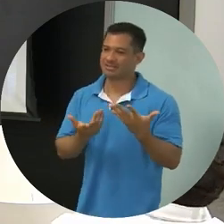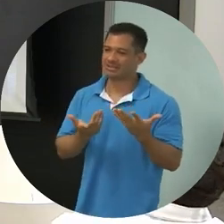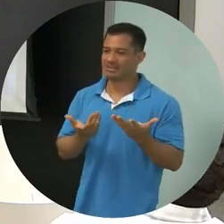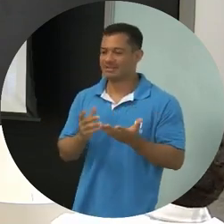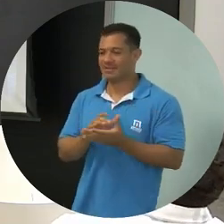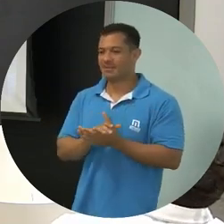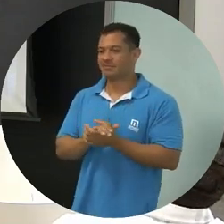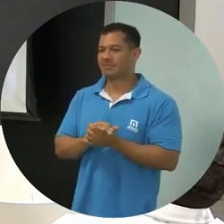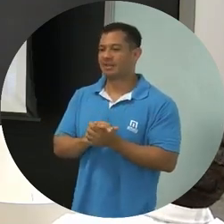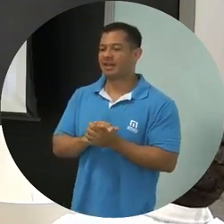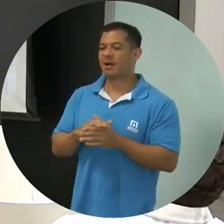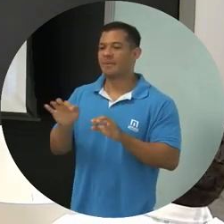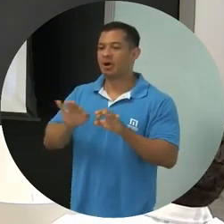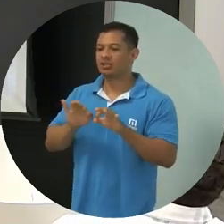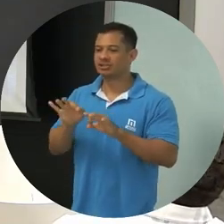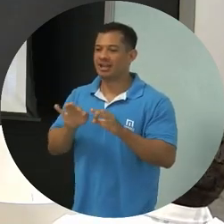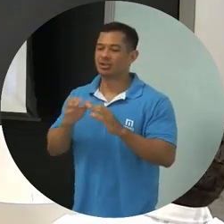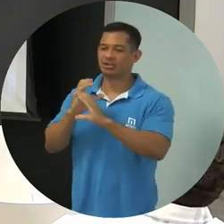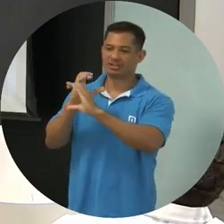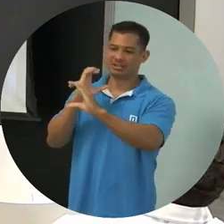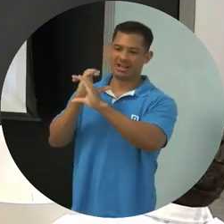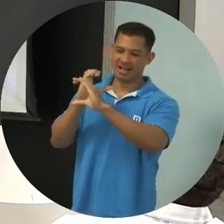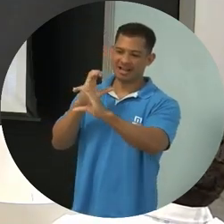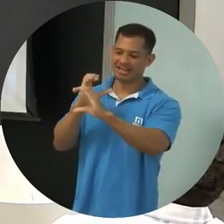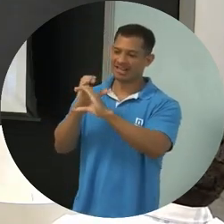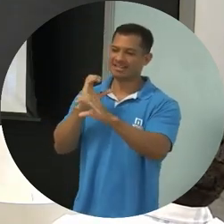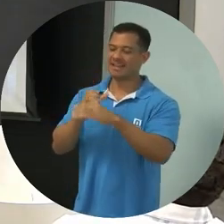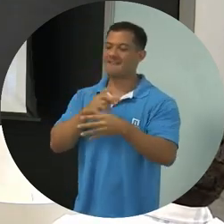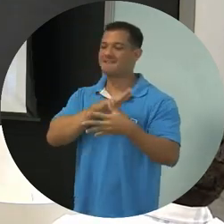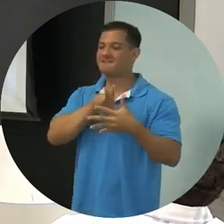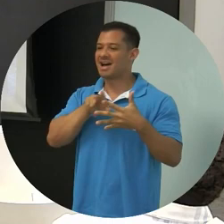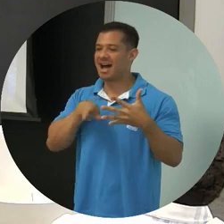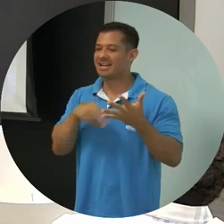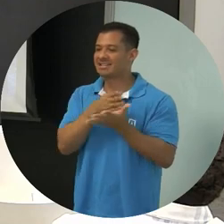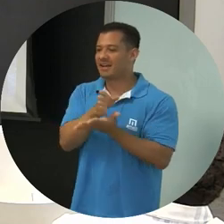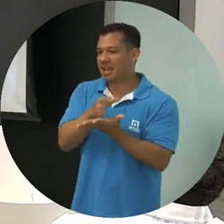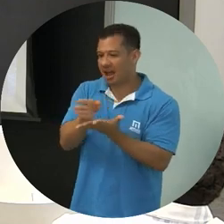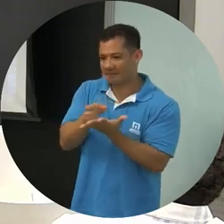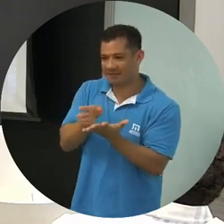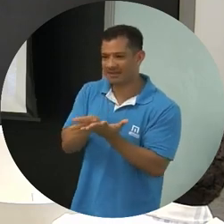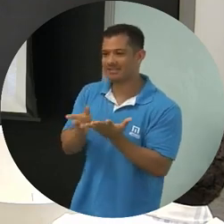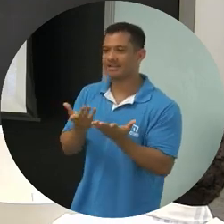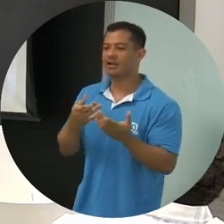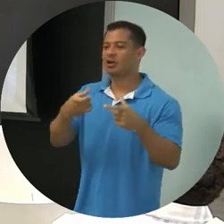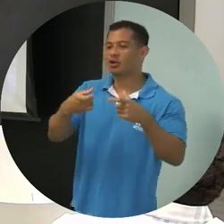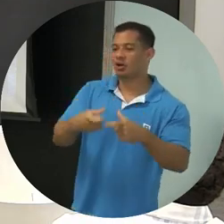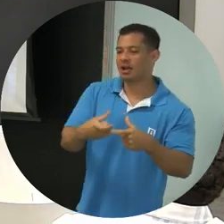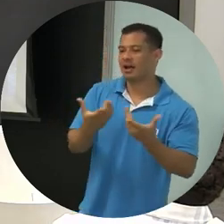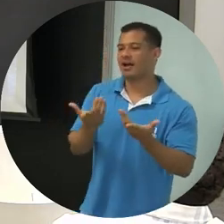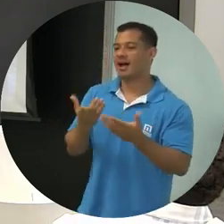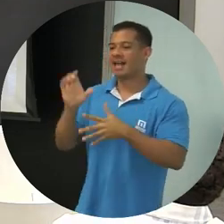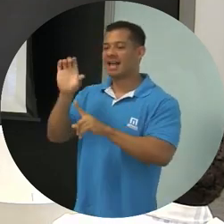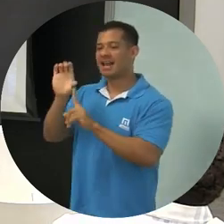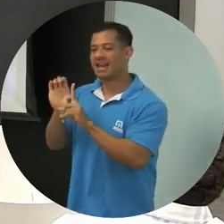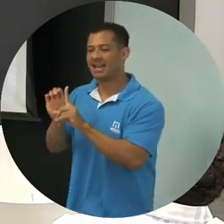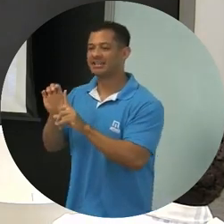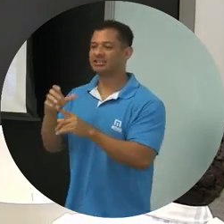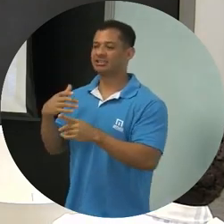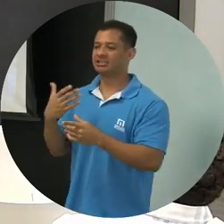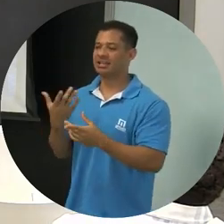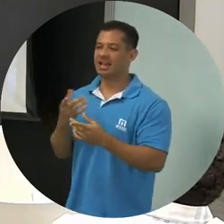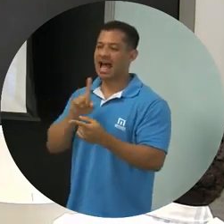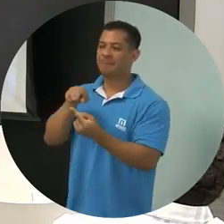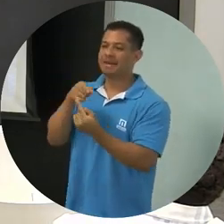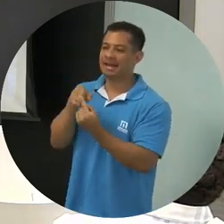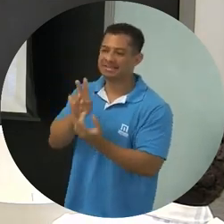São projetos de engenharia com várias variáveis para cada tipo de local, de cliente, de aplicação. Então,